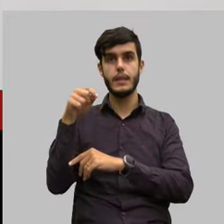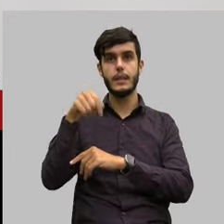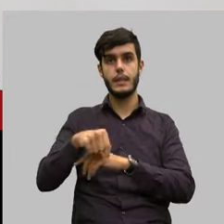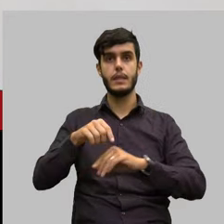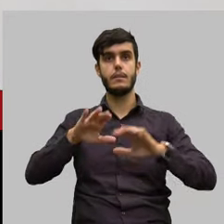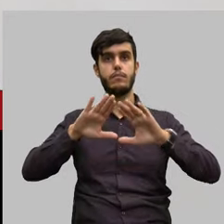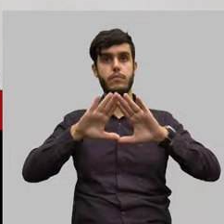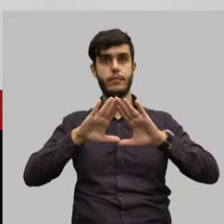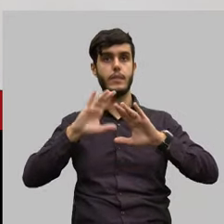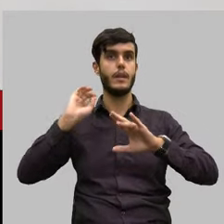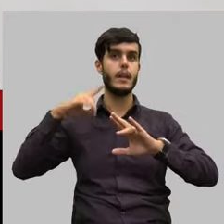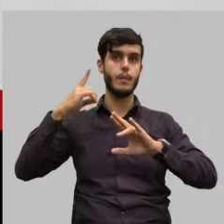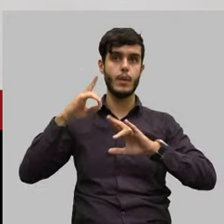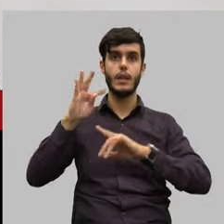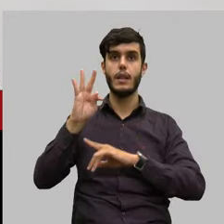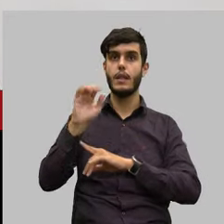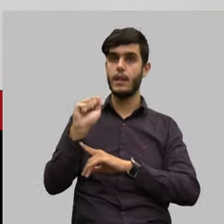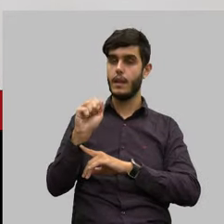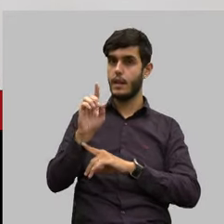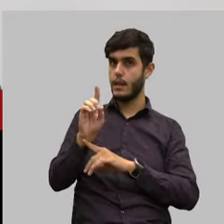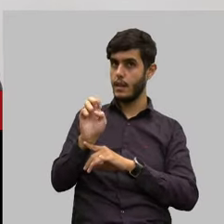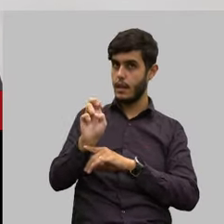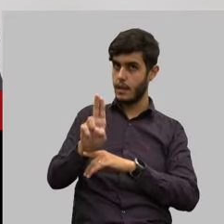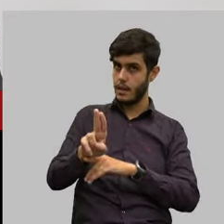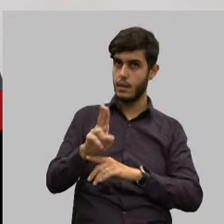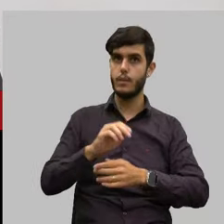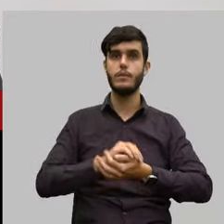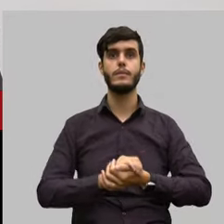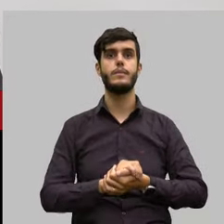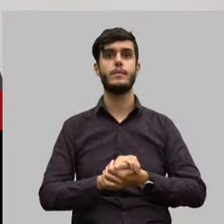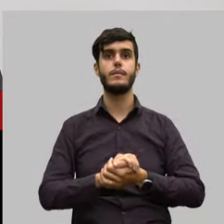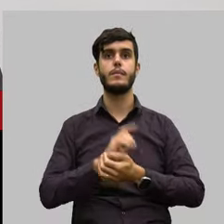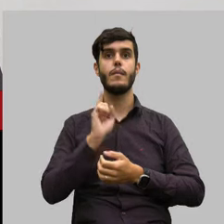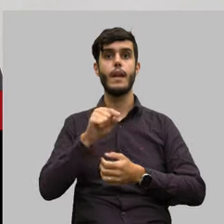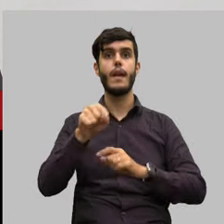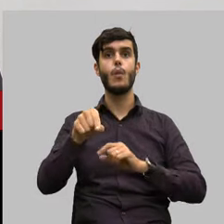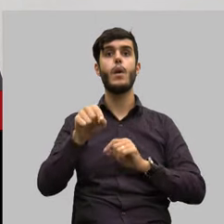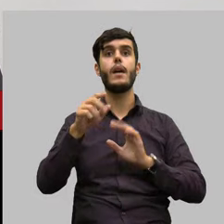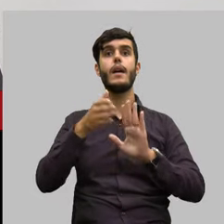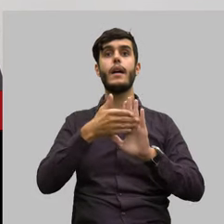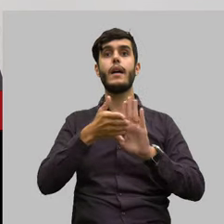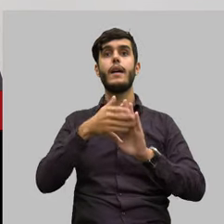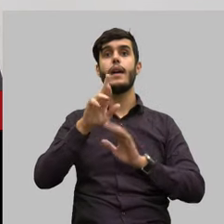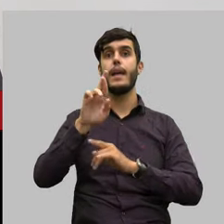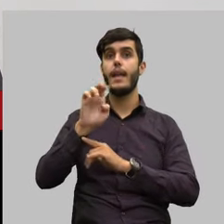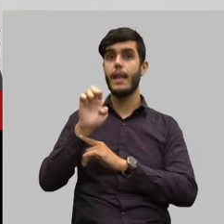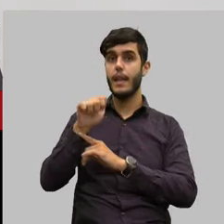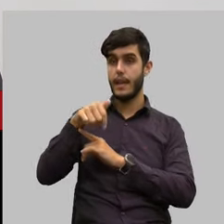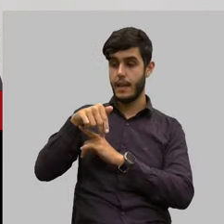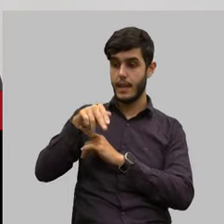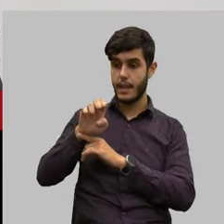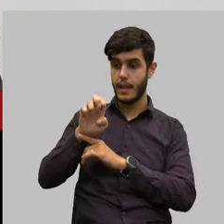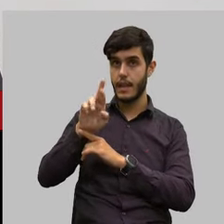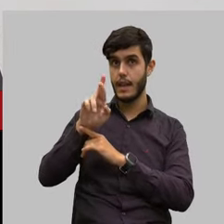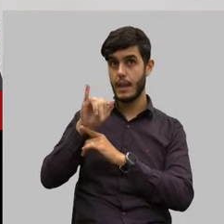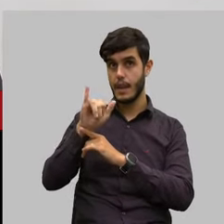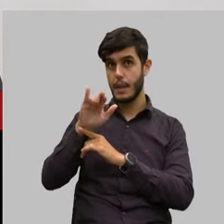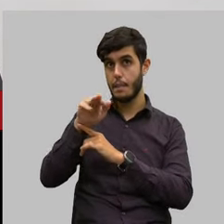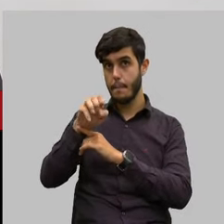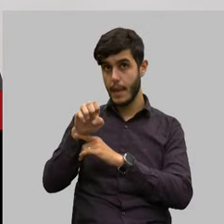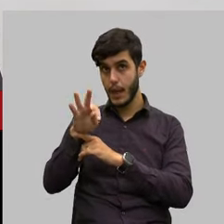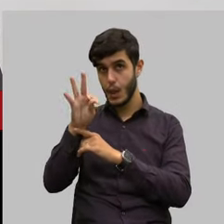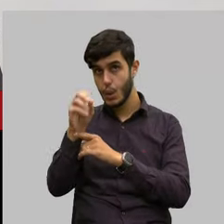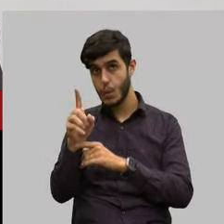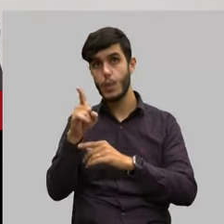deputado Tadeu Martins Leite isso é requerimento aprovado em Plenário secretária e